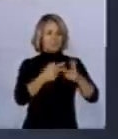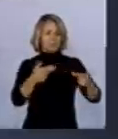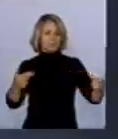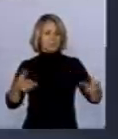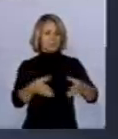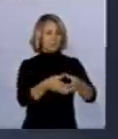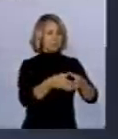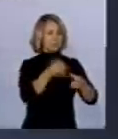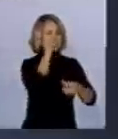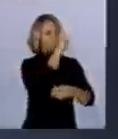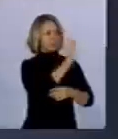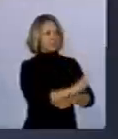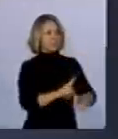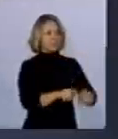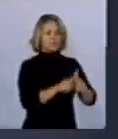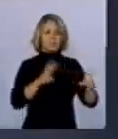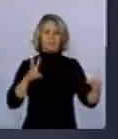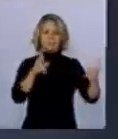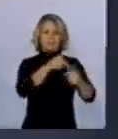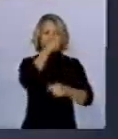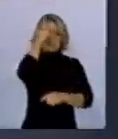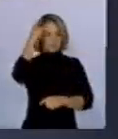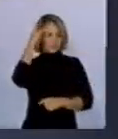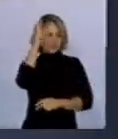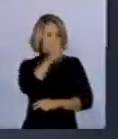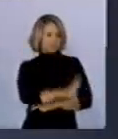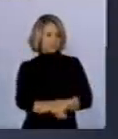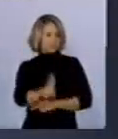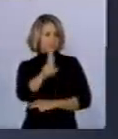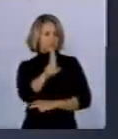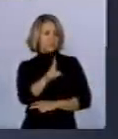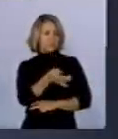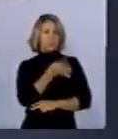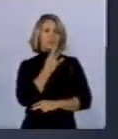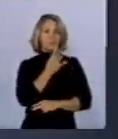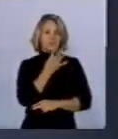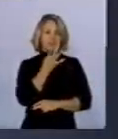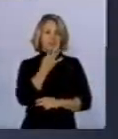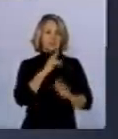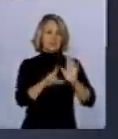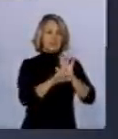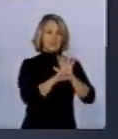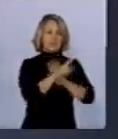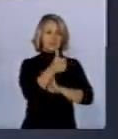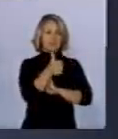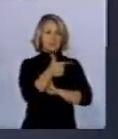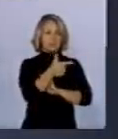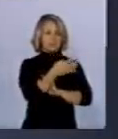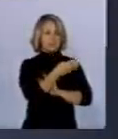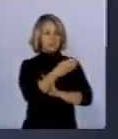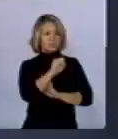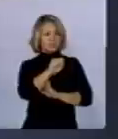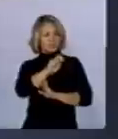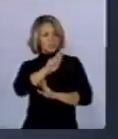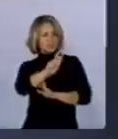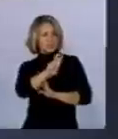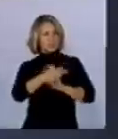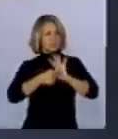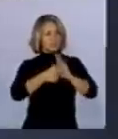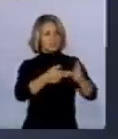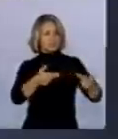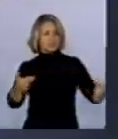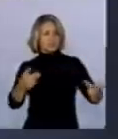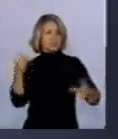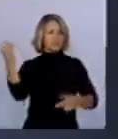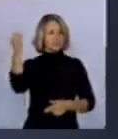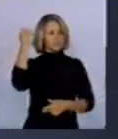brasileiras e o público em geral como é de seu conhecimento a lei 12485 trouxe um sistema de cotas que traz